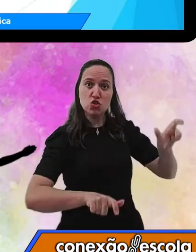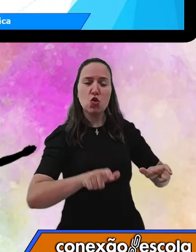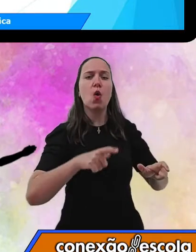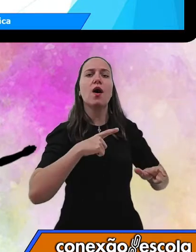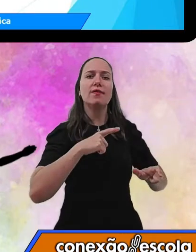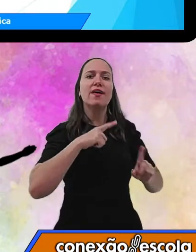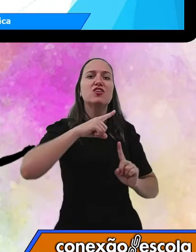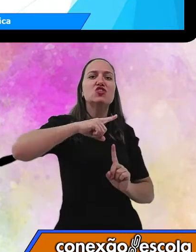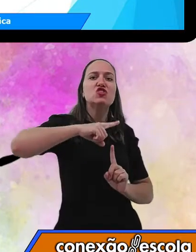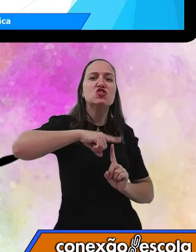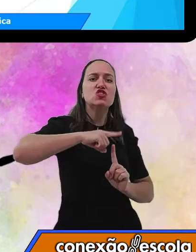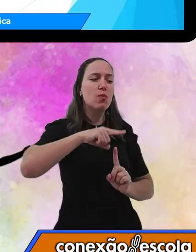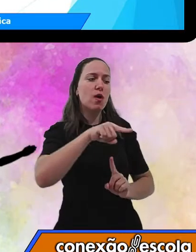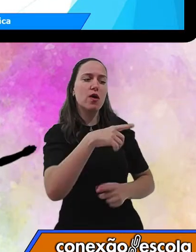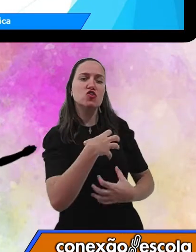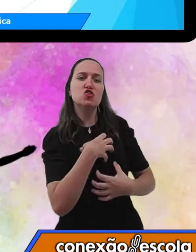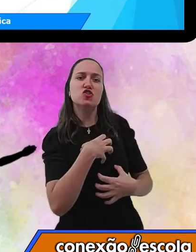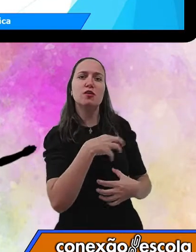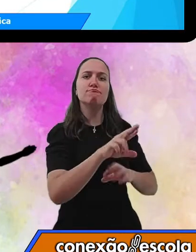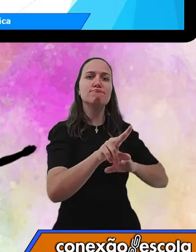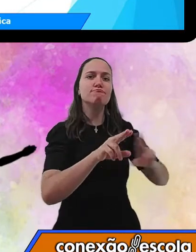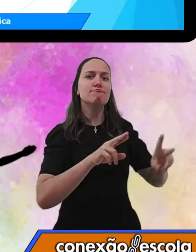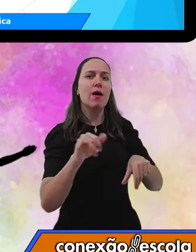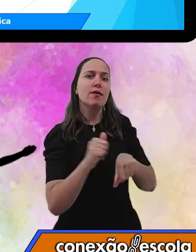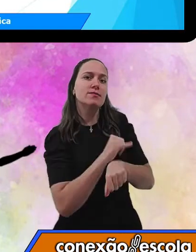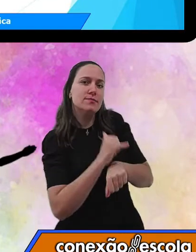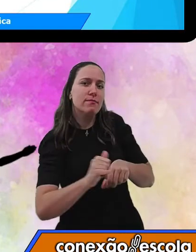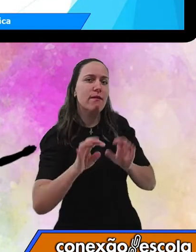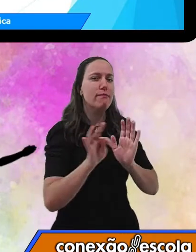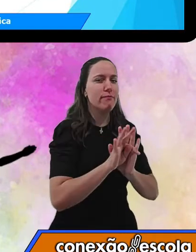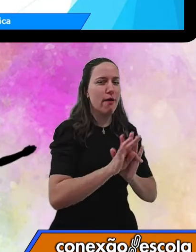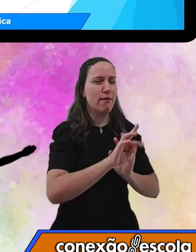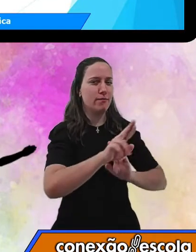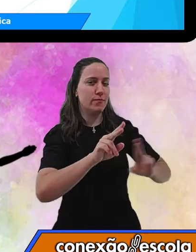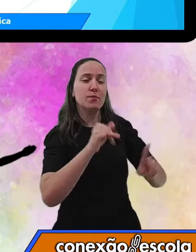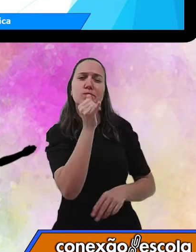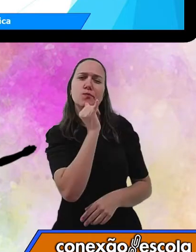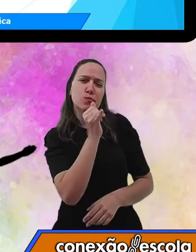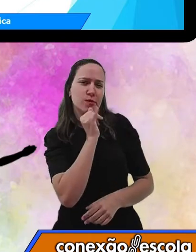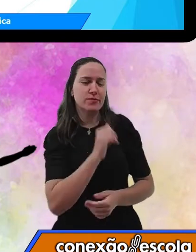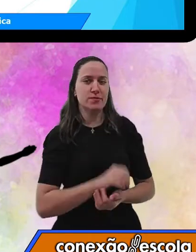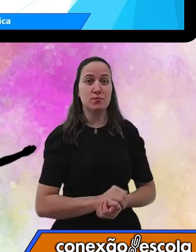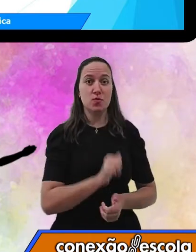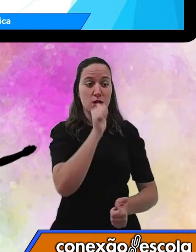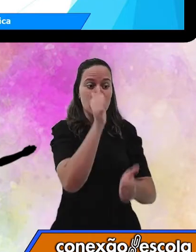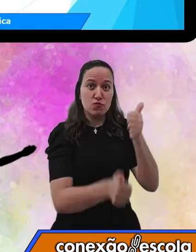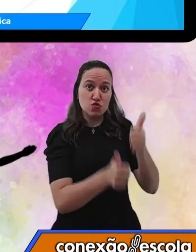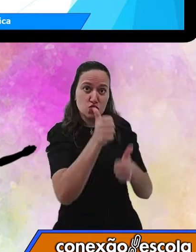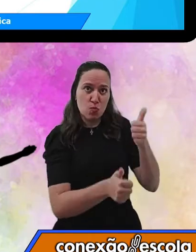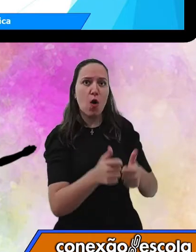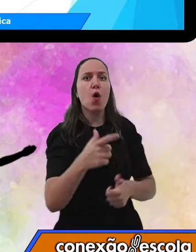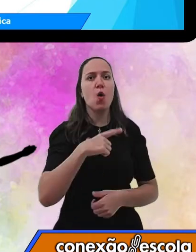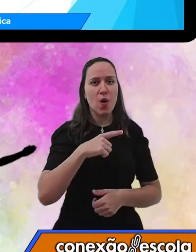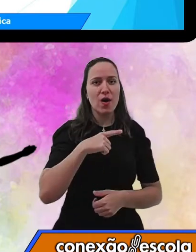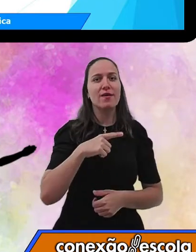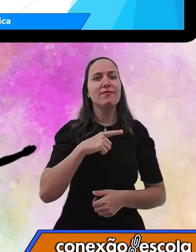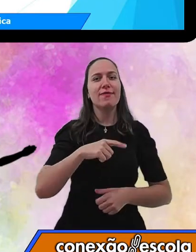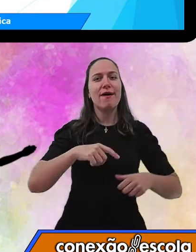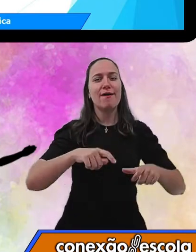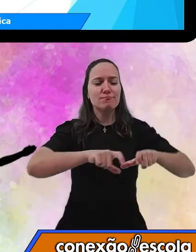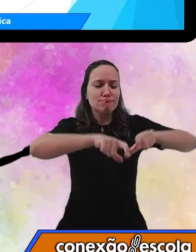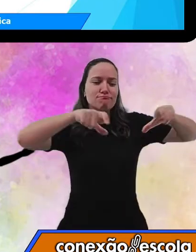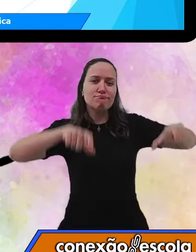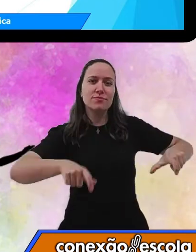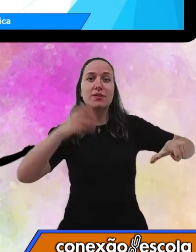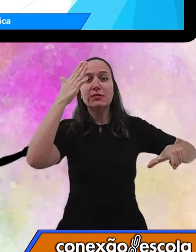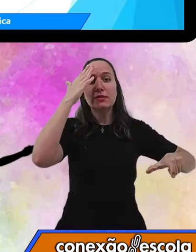é especializado em certas técnicas, como, por exemplo, os laterais, que devem ter o domínio da técnica